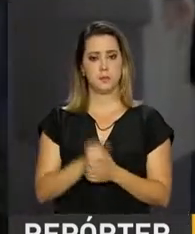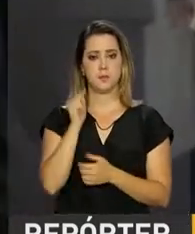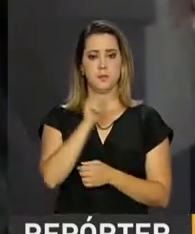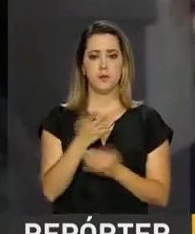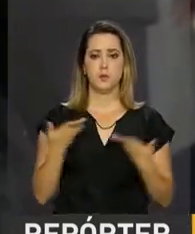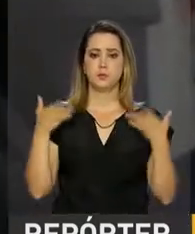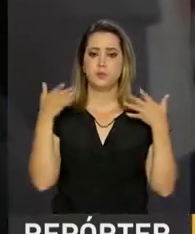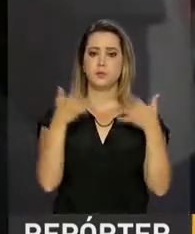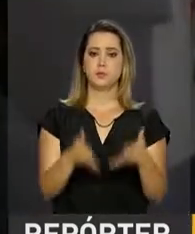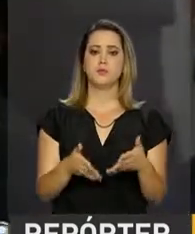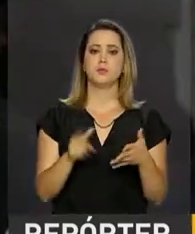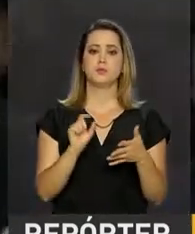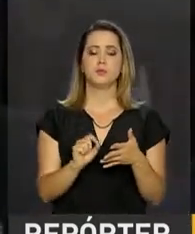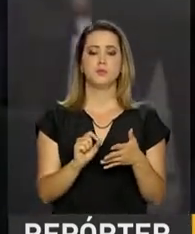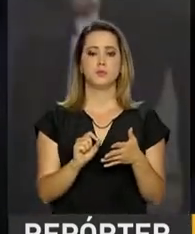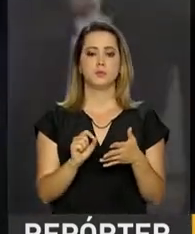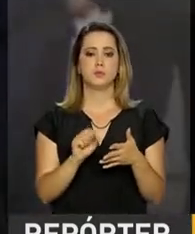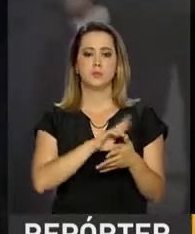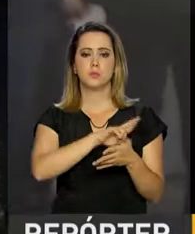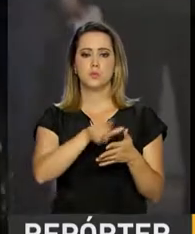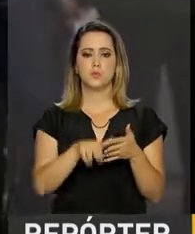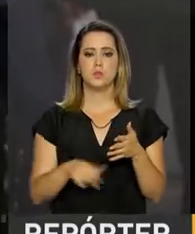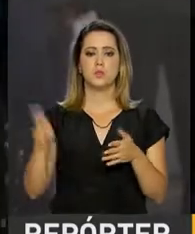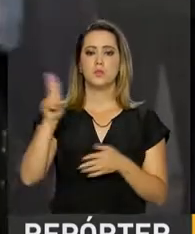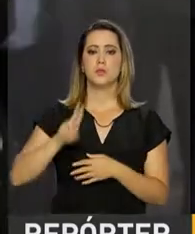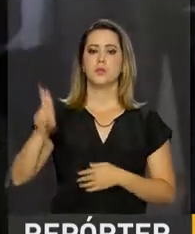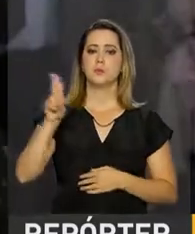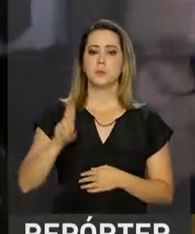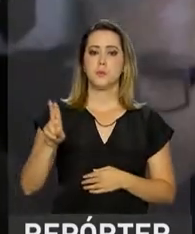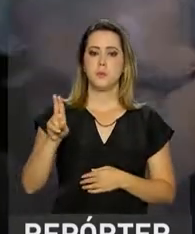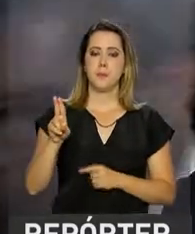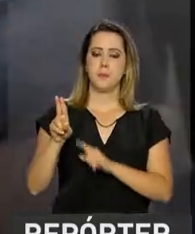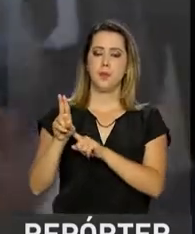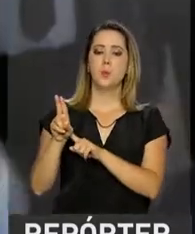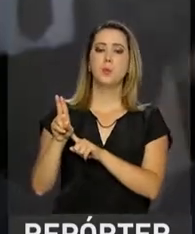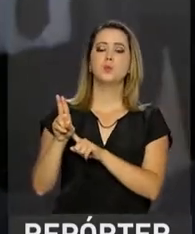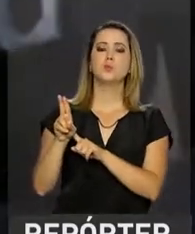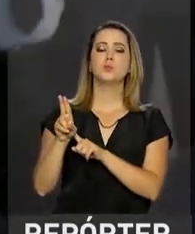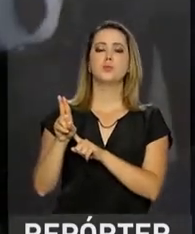diria, das universidades, né?